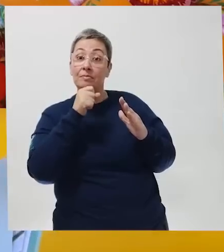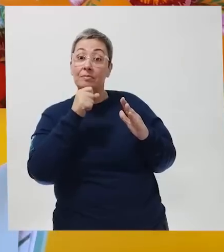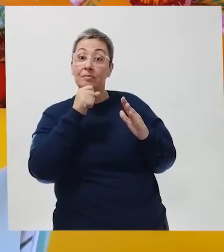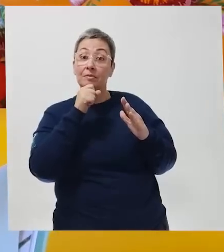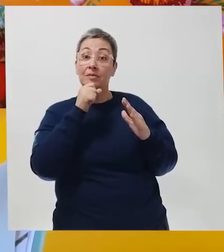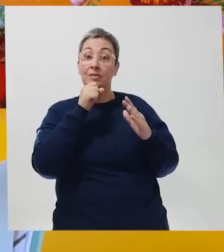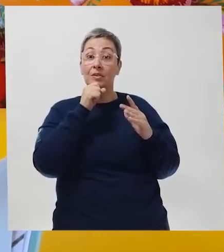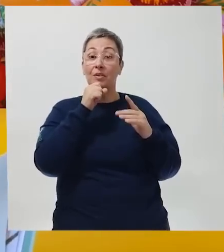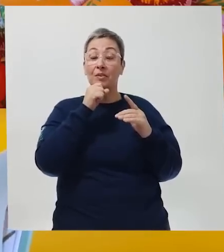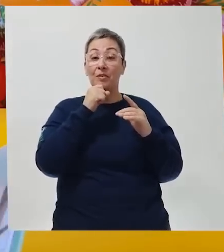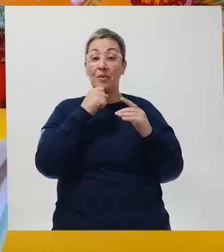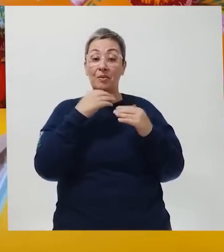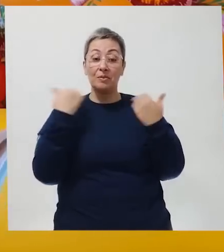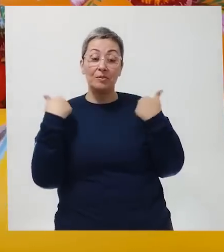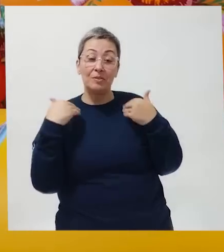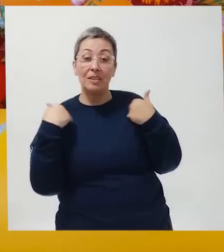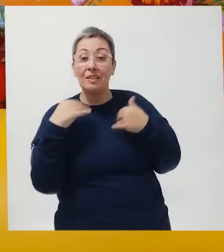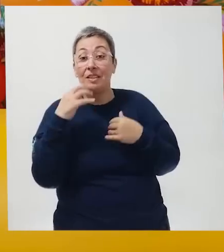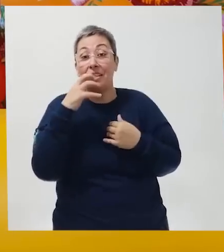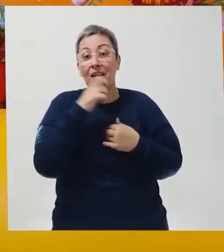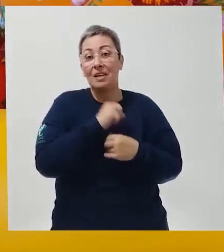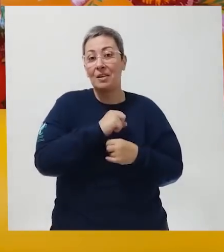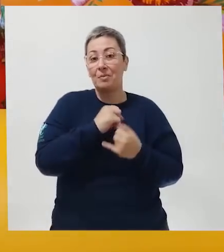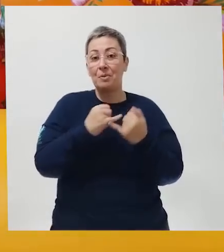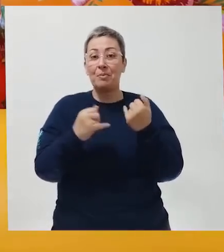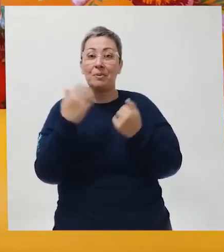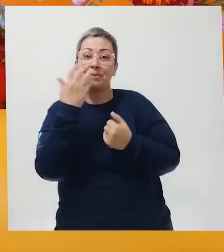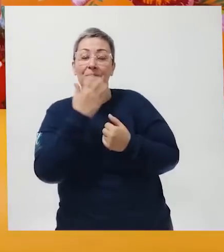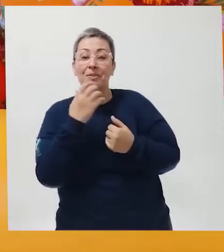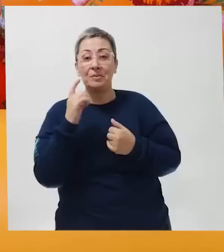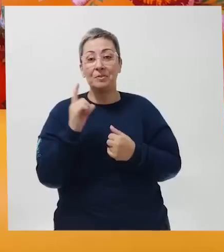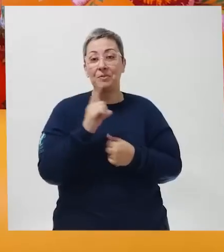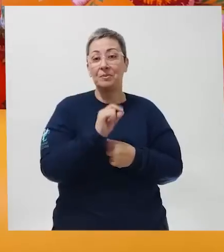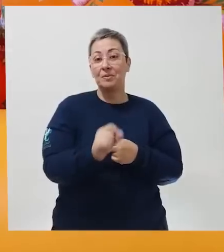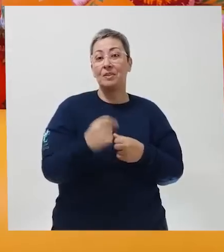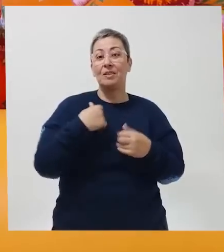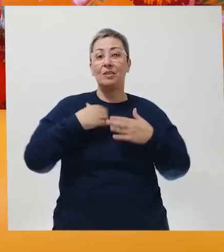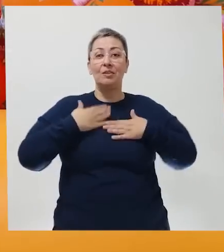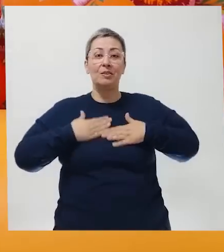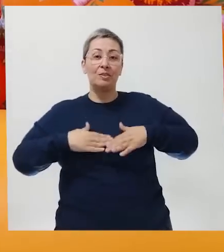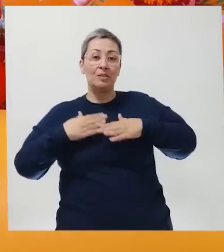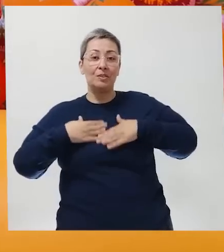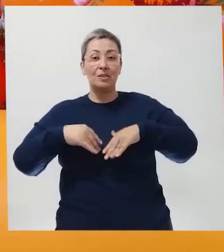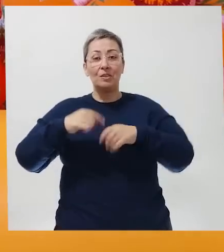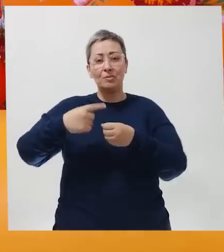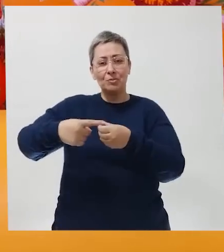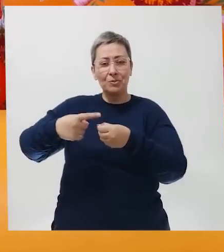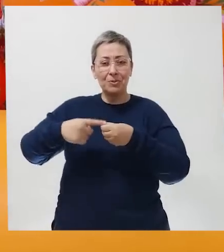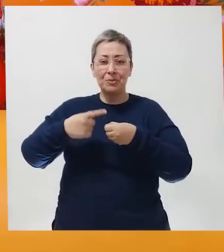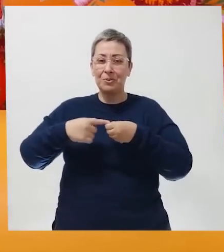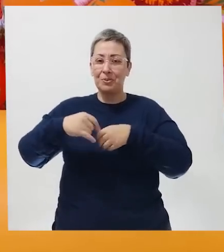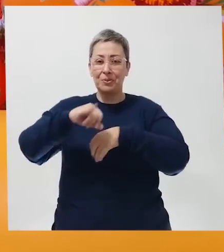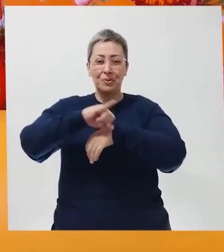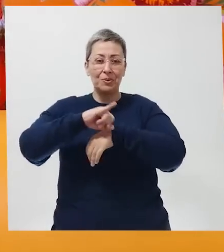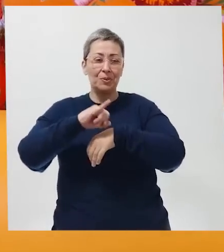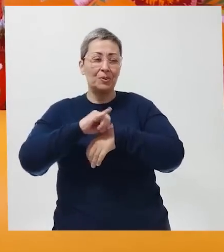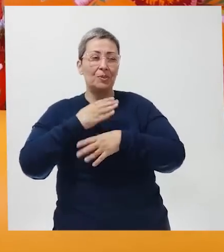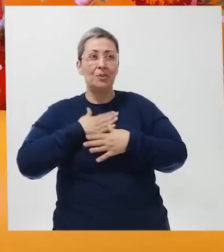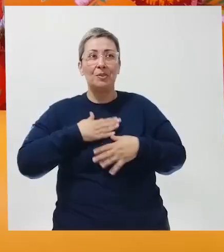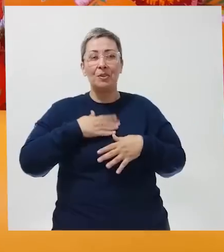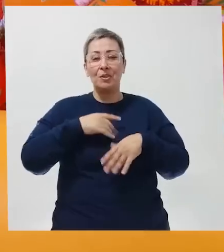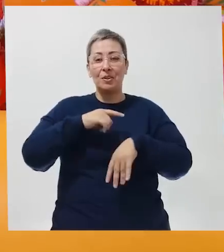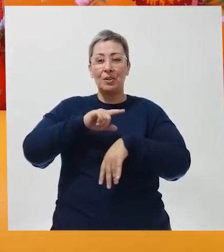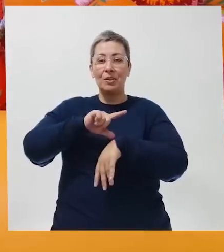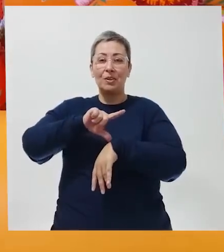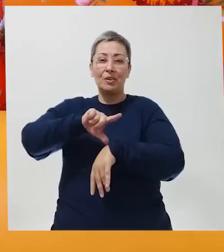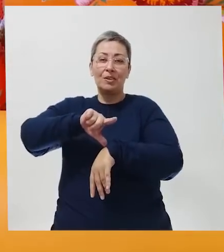A casa do avô é canção passageira nas férias do menino. Lugar tranquilo para descansar é